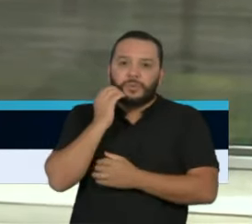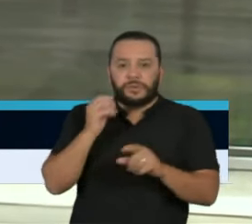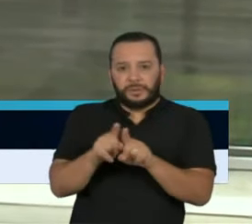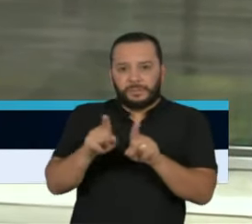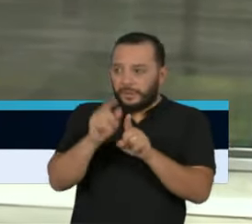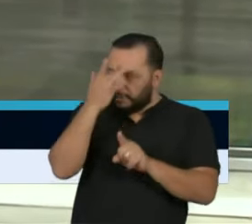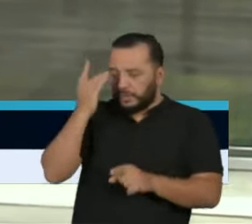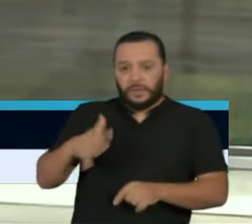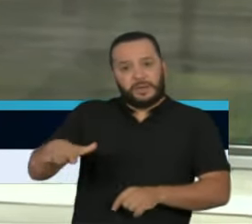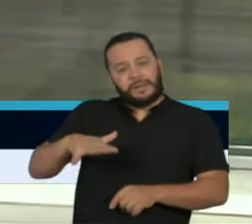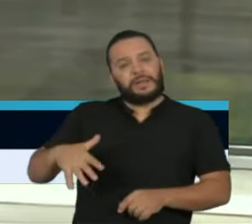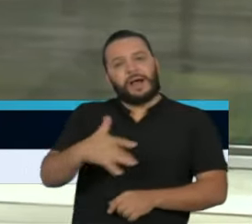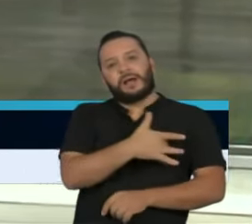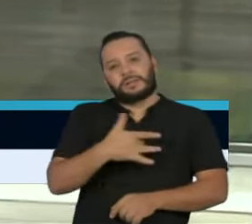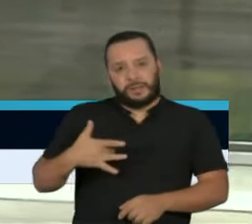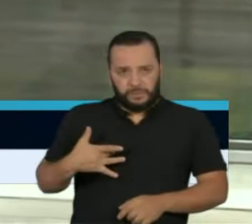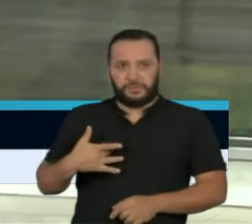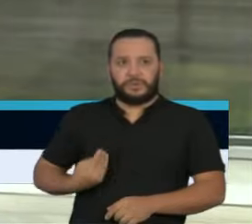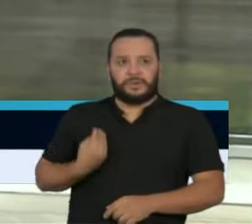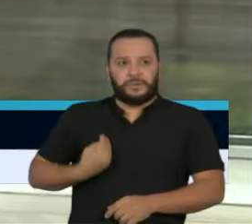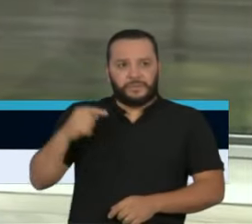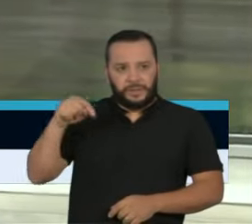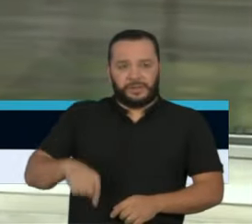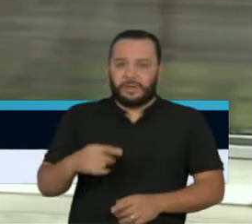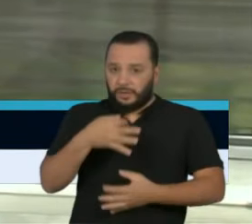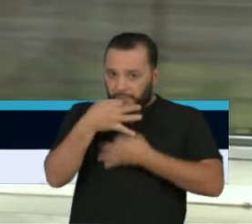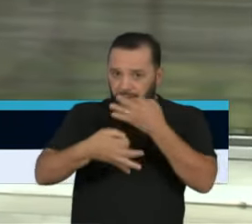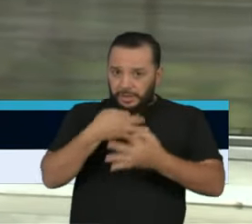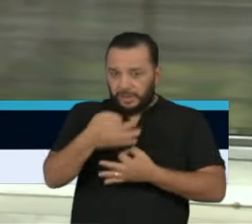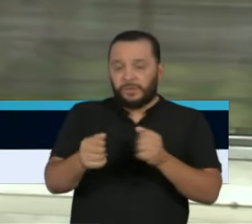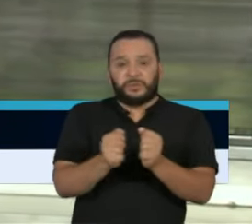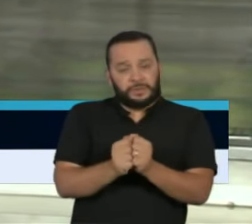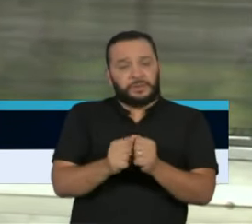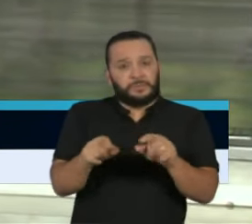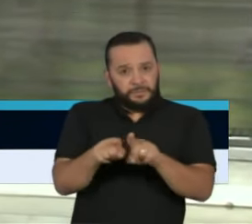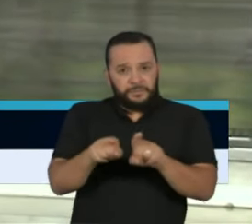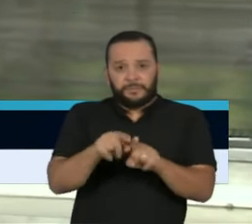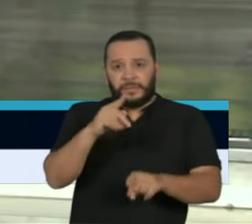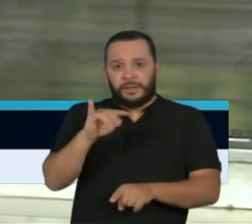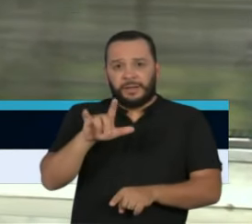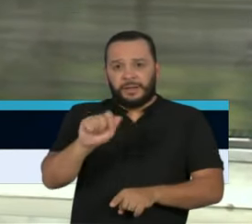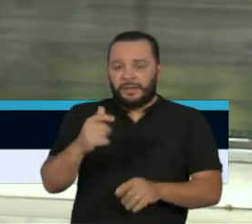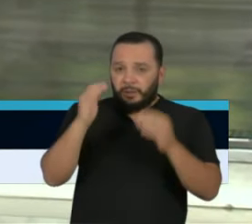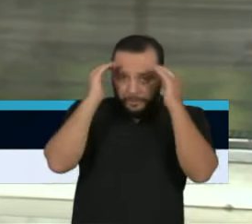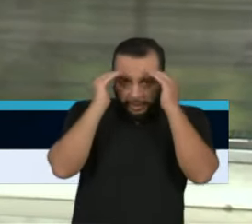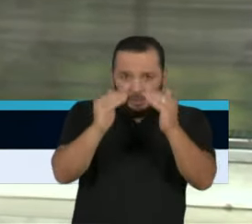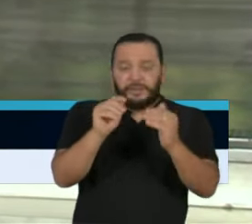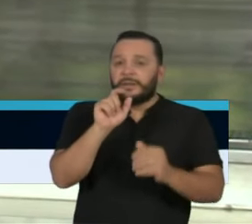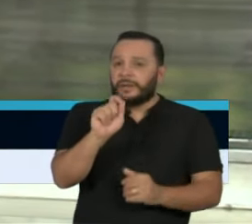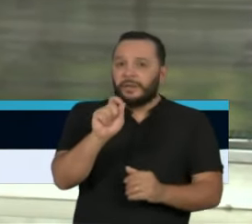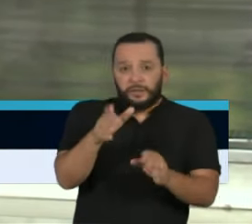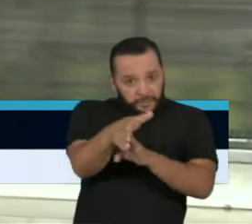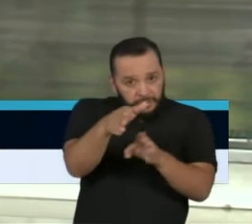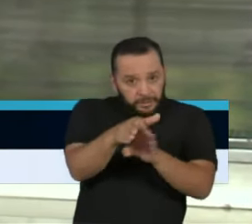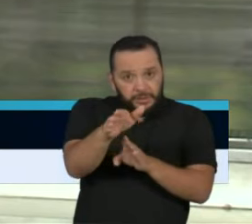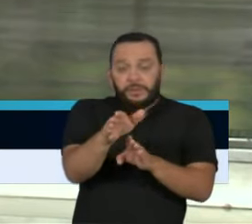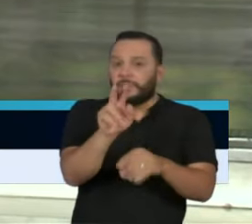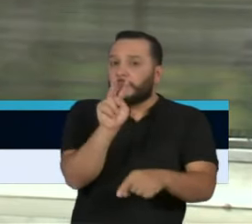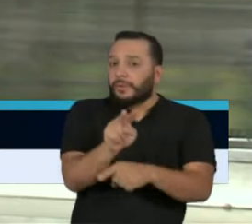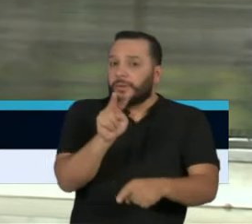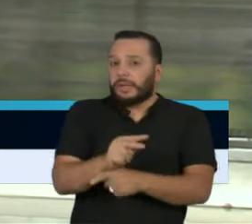acompanham aqui, que corresponde à mesma opinião da Patrícia Ellen. Obedeça às orientações para proteger